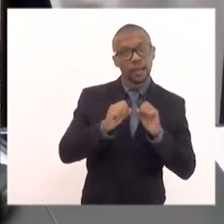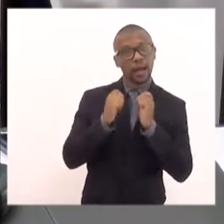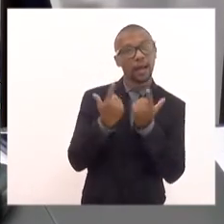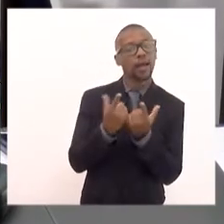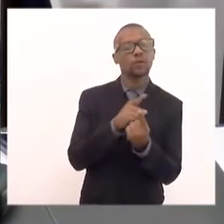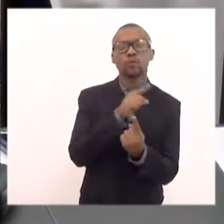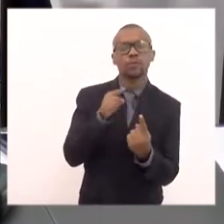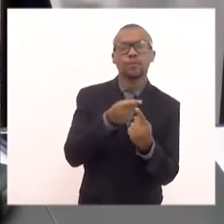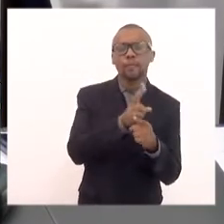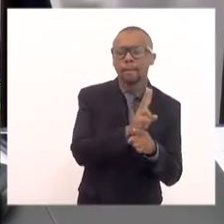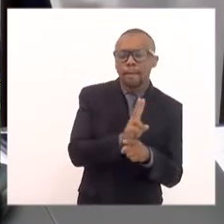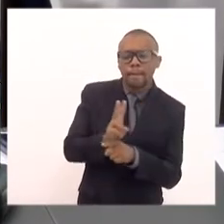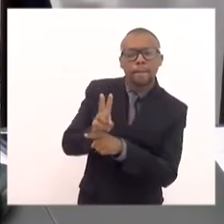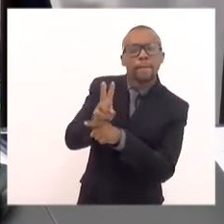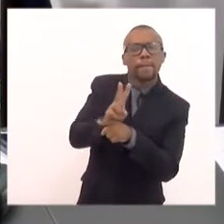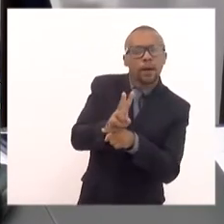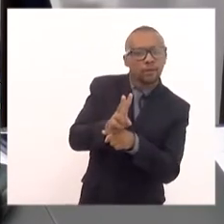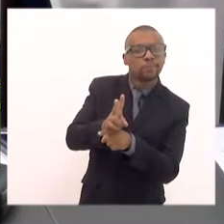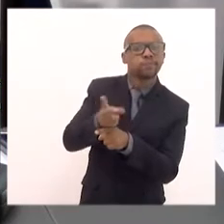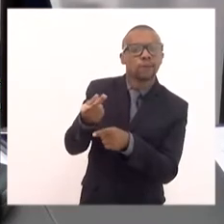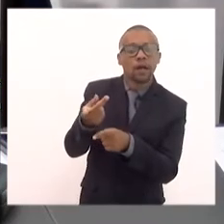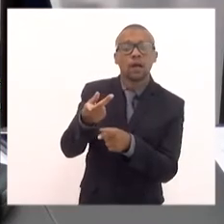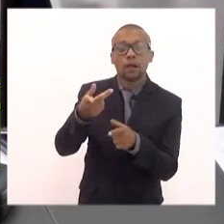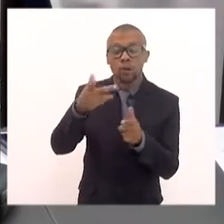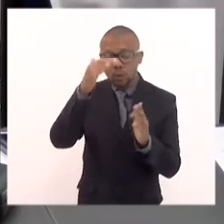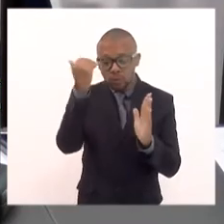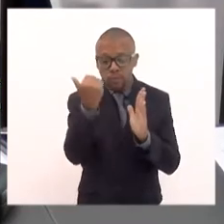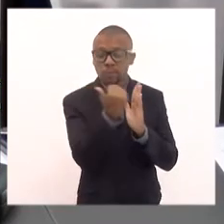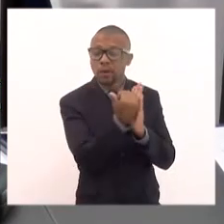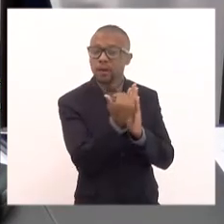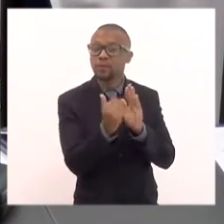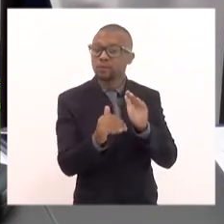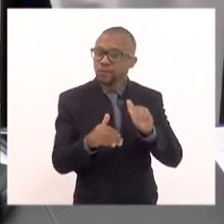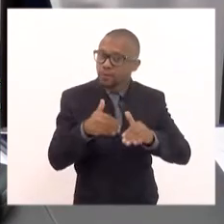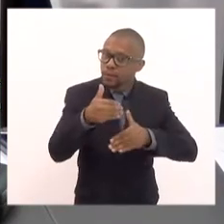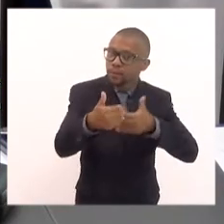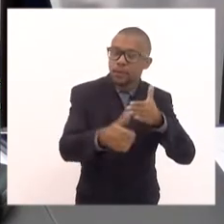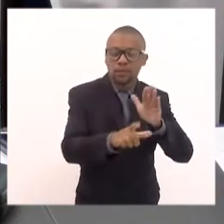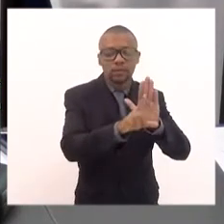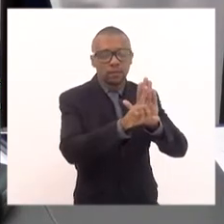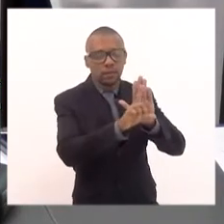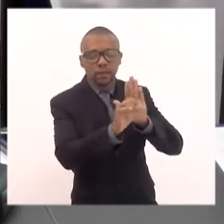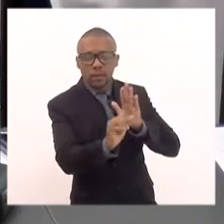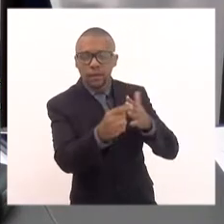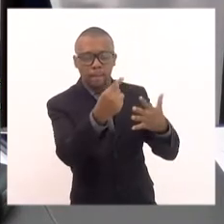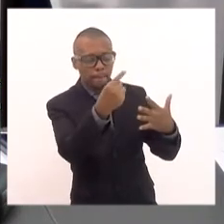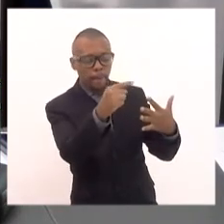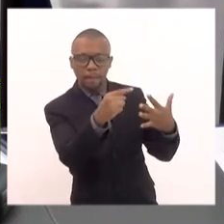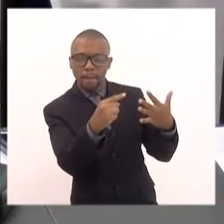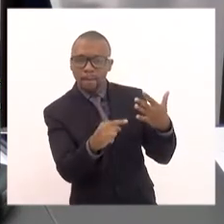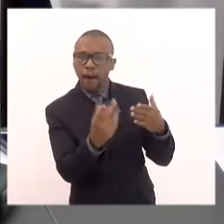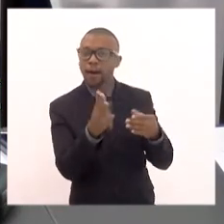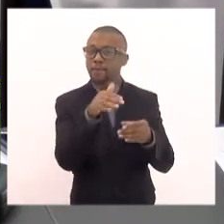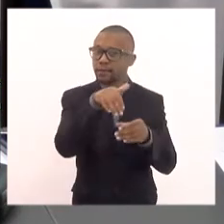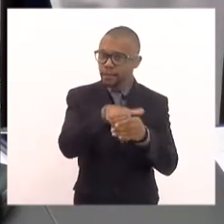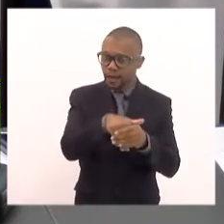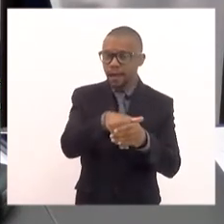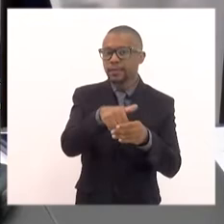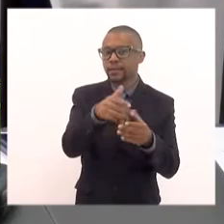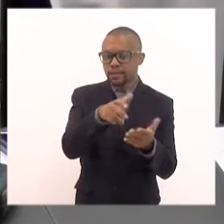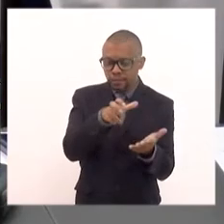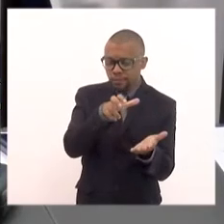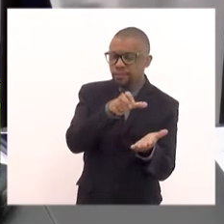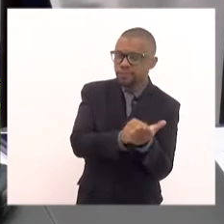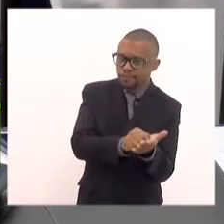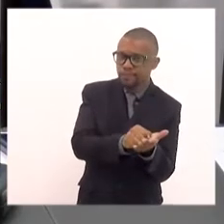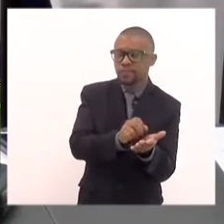monitorar permanentemente, o cumprimento, o andamento das leis votadas e em vigor no